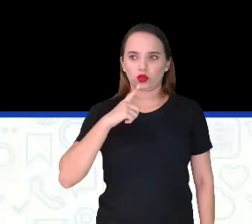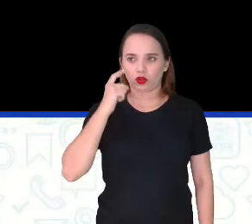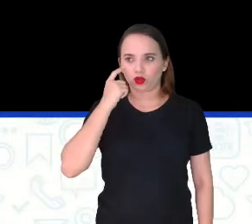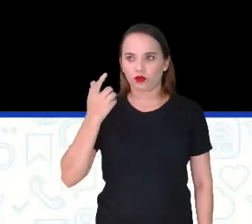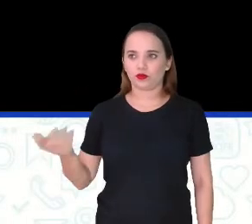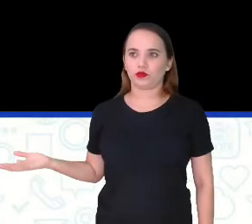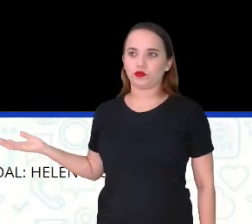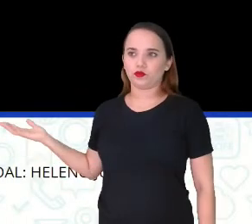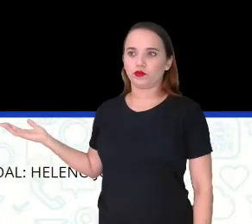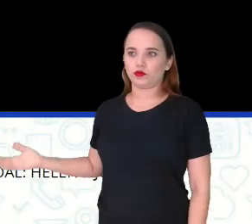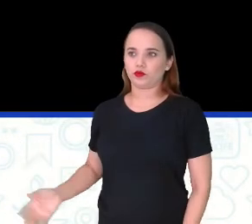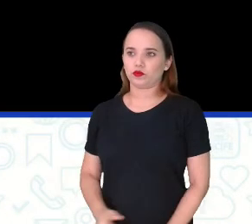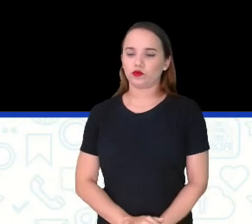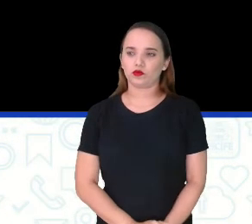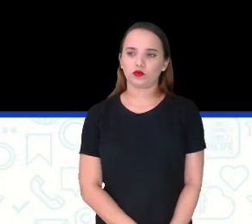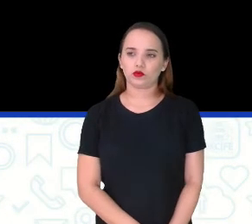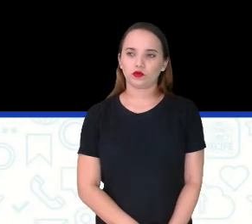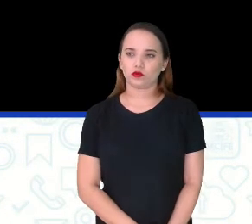cadê?